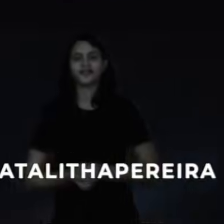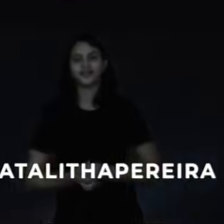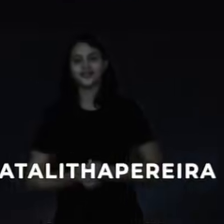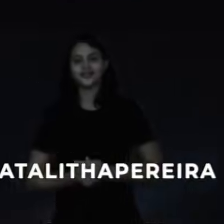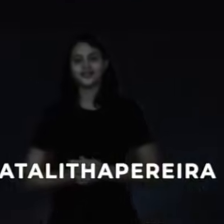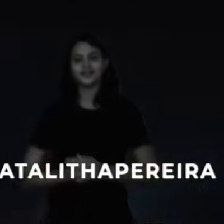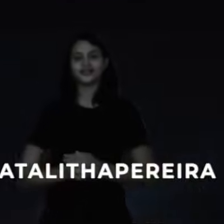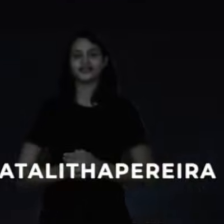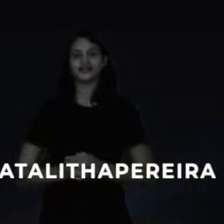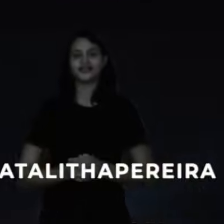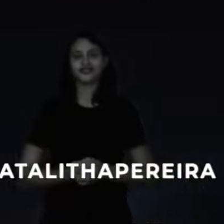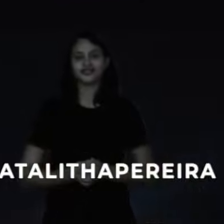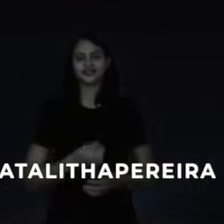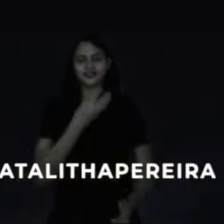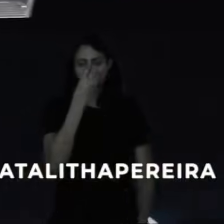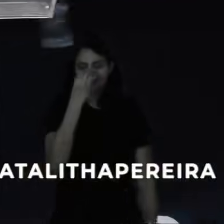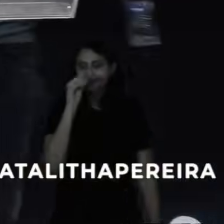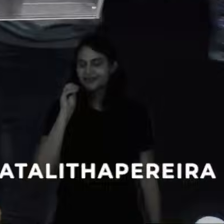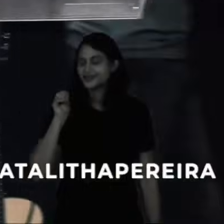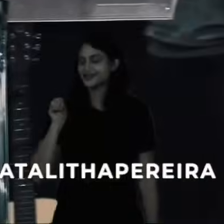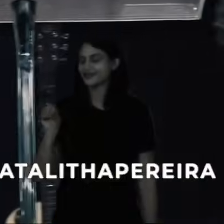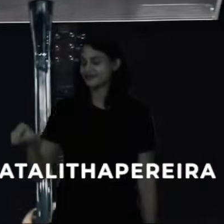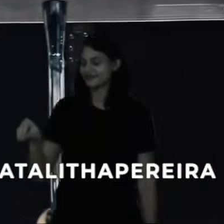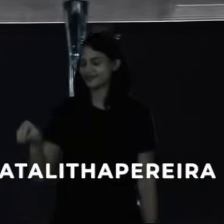Porque a rejeição, ela